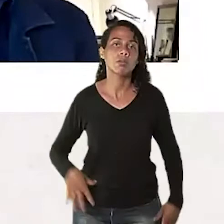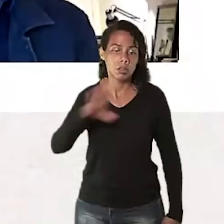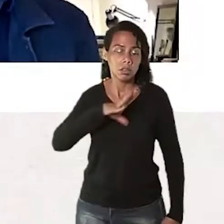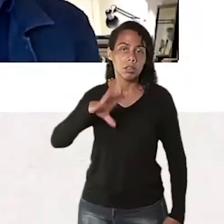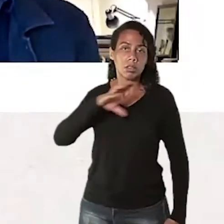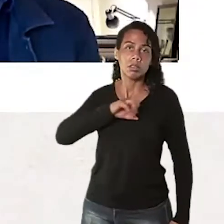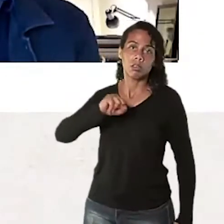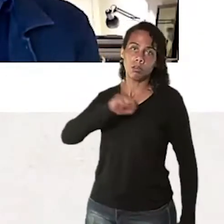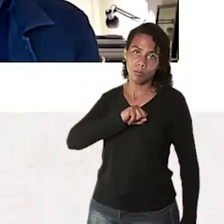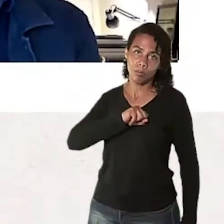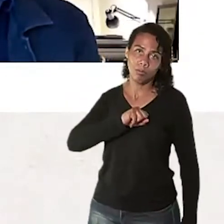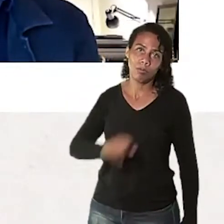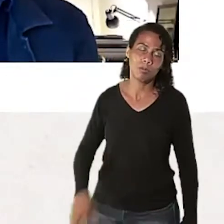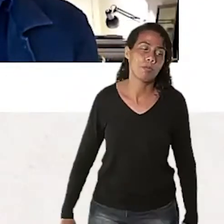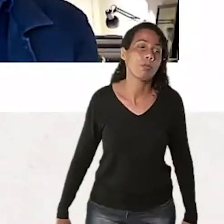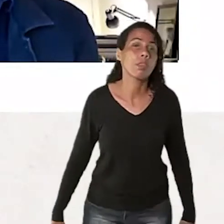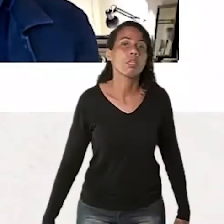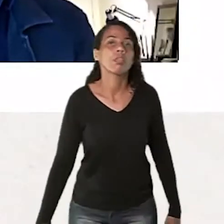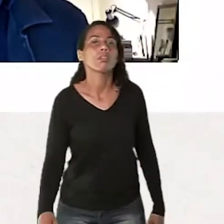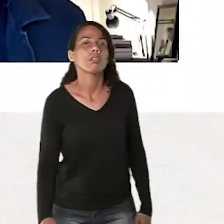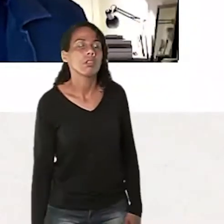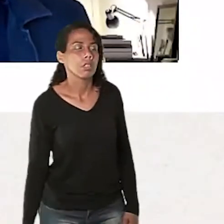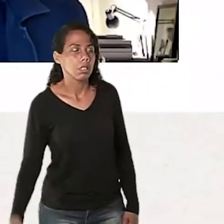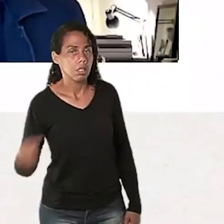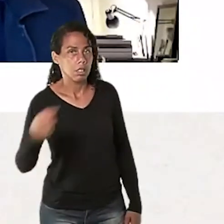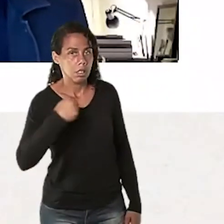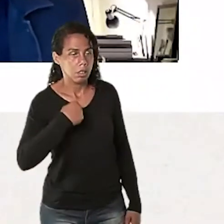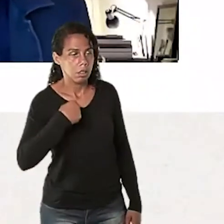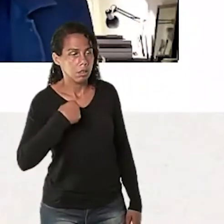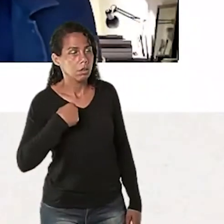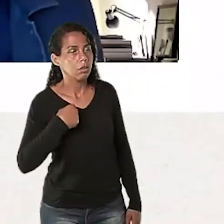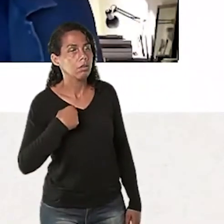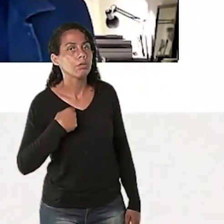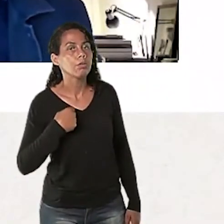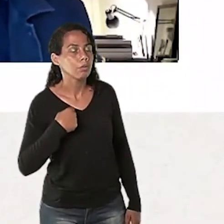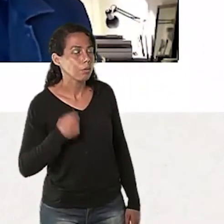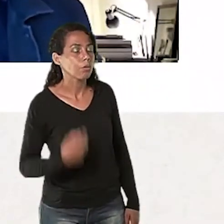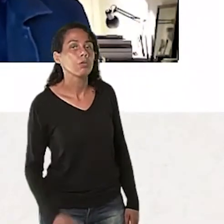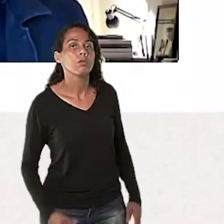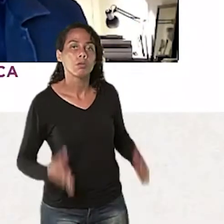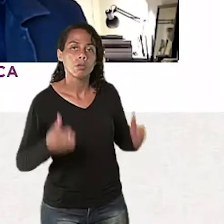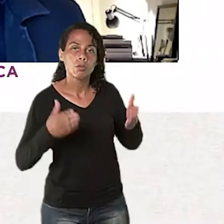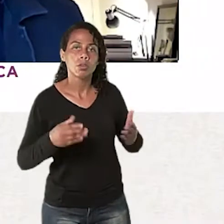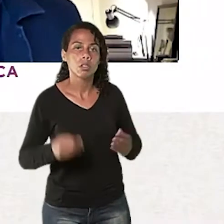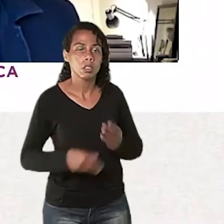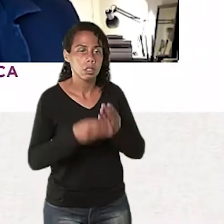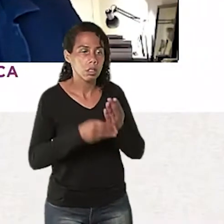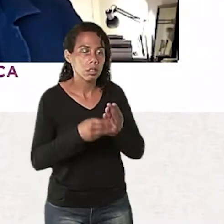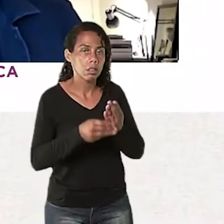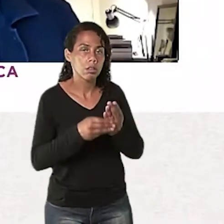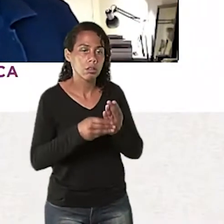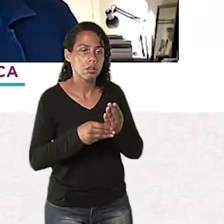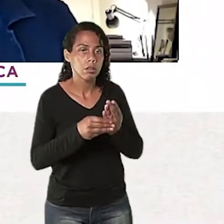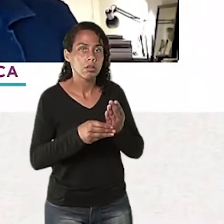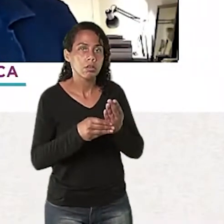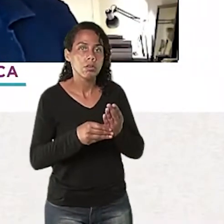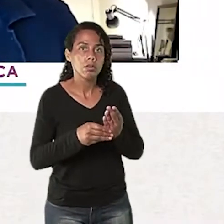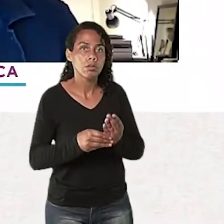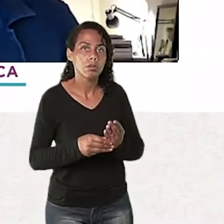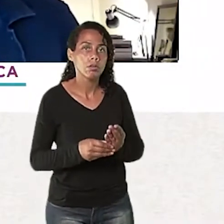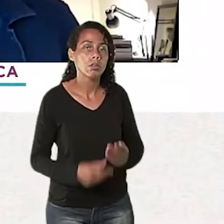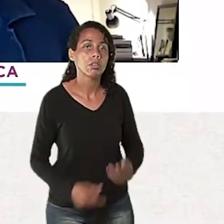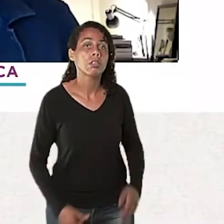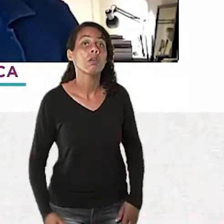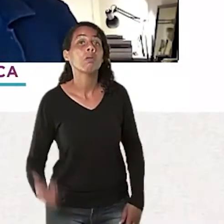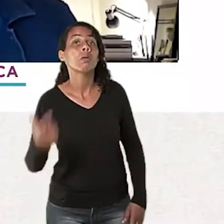tão gigantesco de livros, coisa tem essa que antigamente também não era, que eu seleciono e divulgo e falo